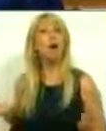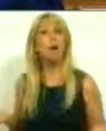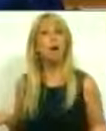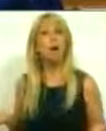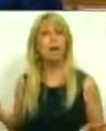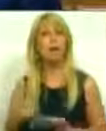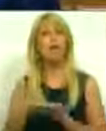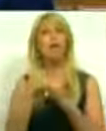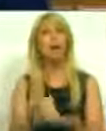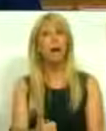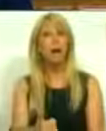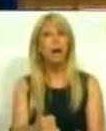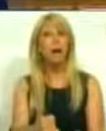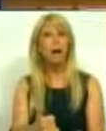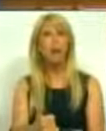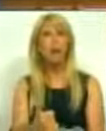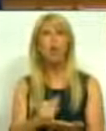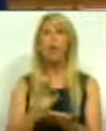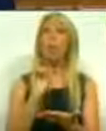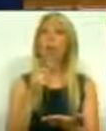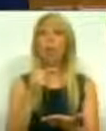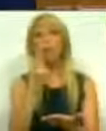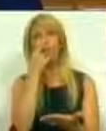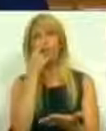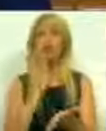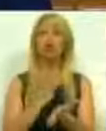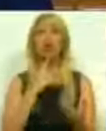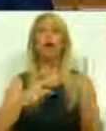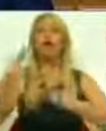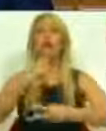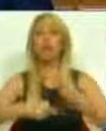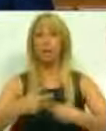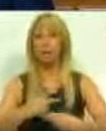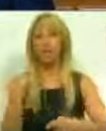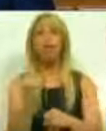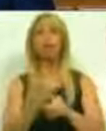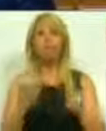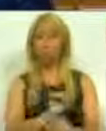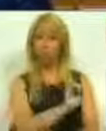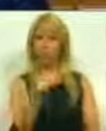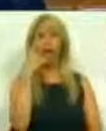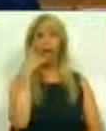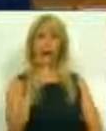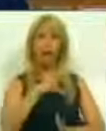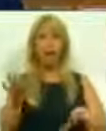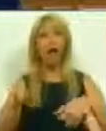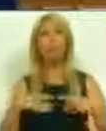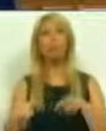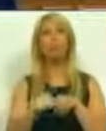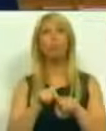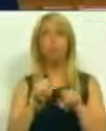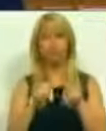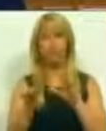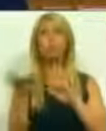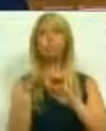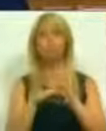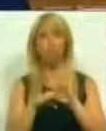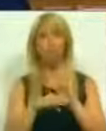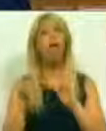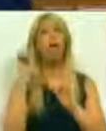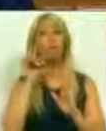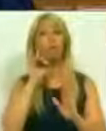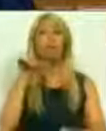vosso apoio ou ficam pela crítica. É que o vosso reconhecimento e apoio político para este programa também é importante.